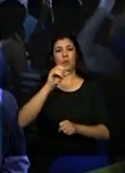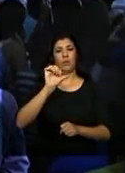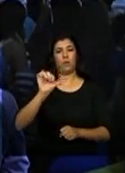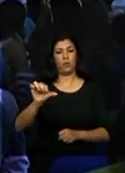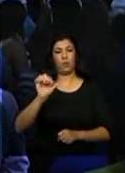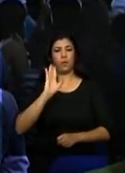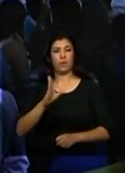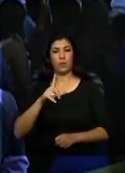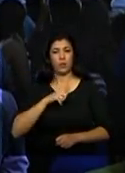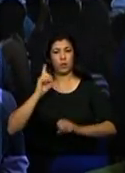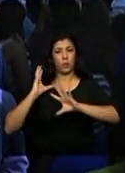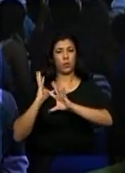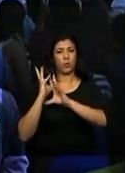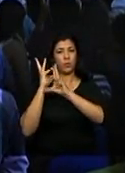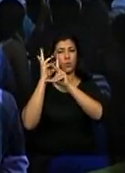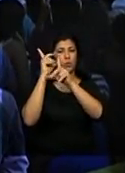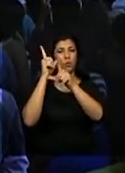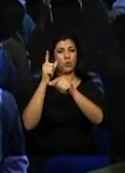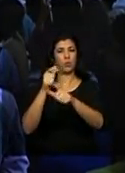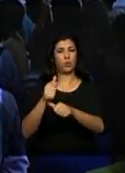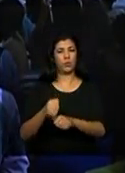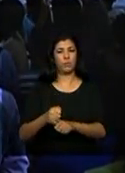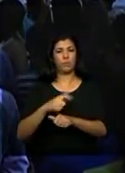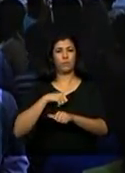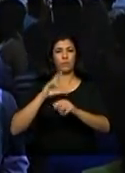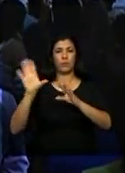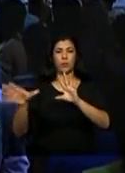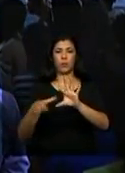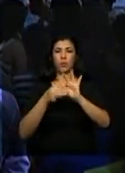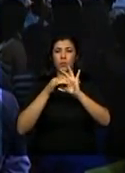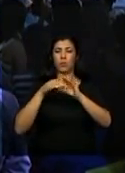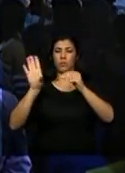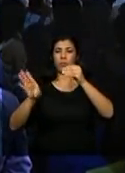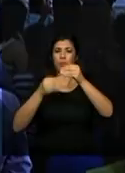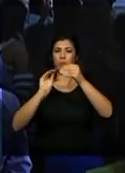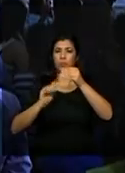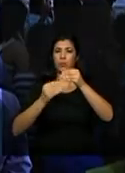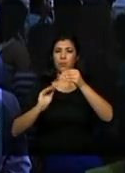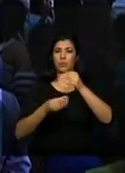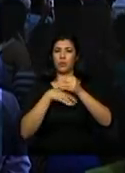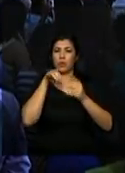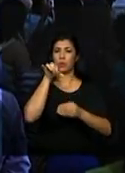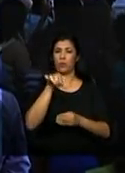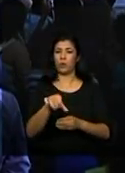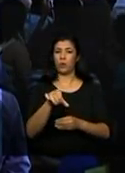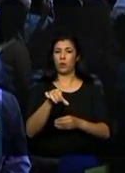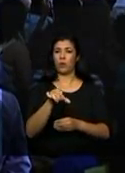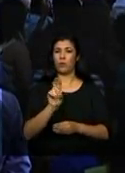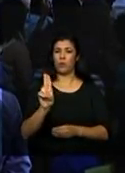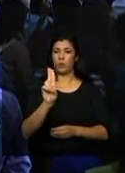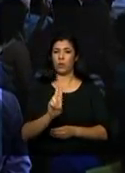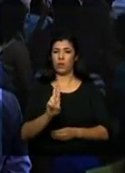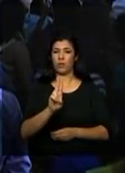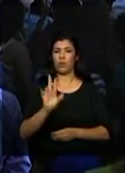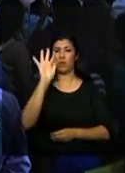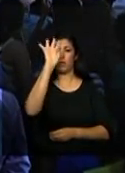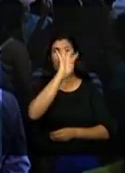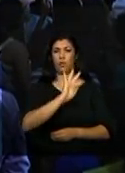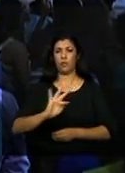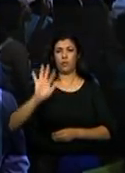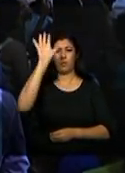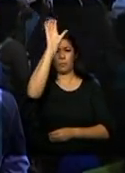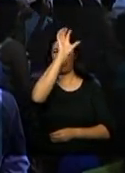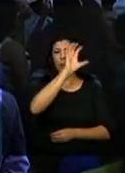já contou com a adesão de 9 unidades da Federação. A assinatura